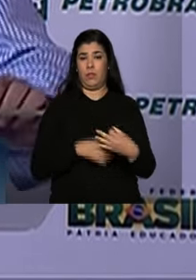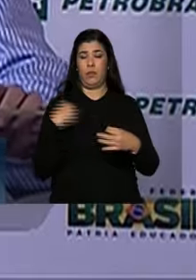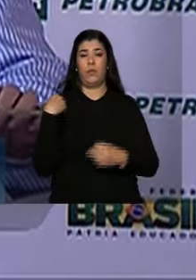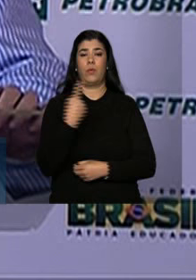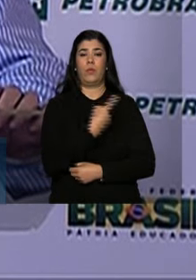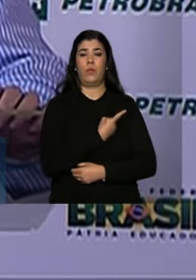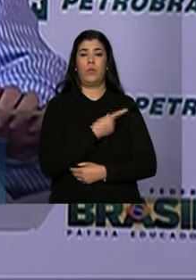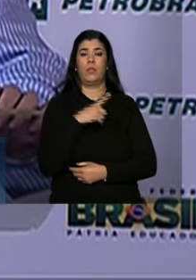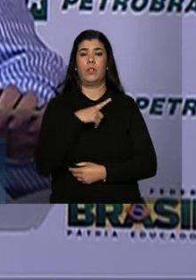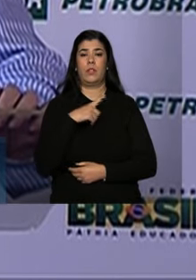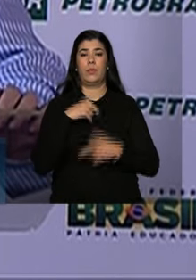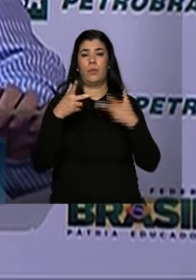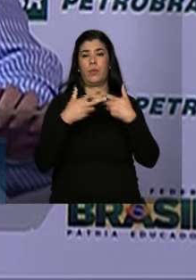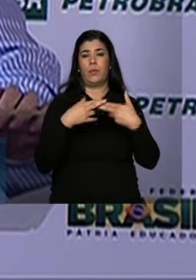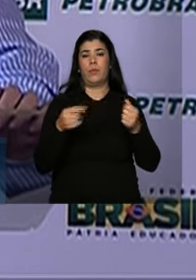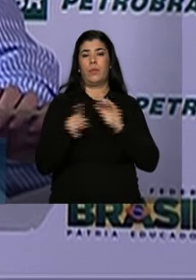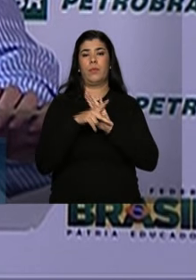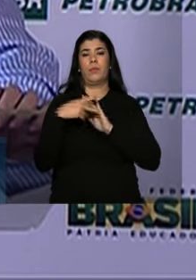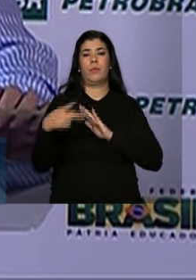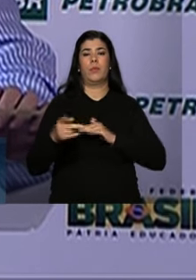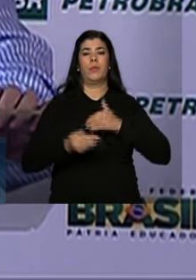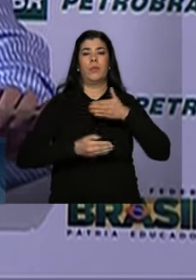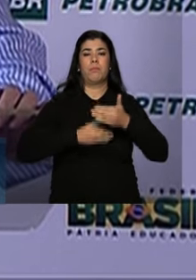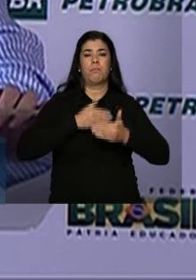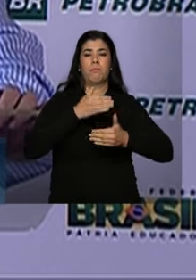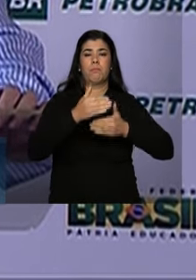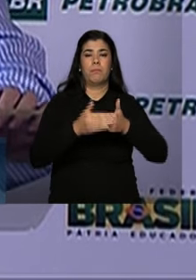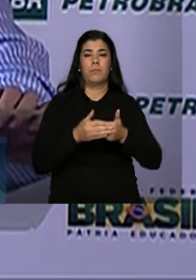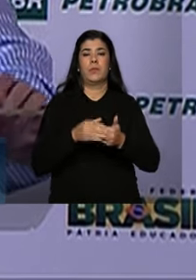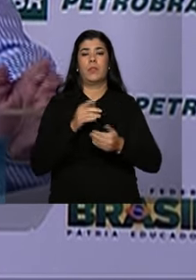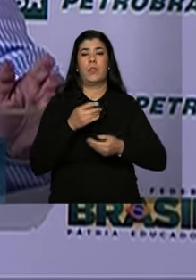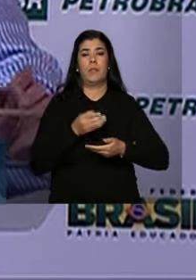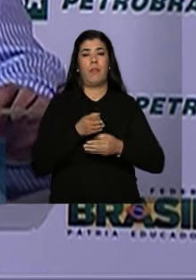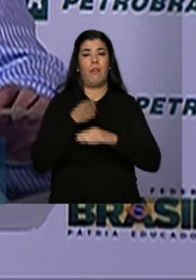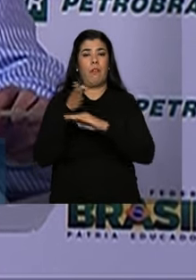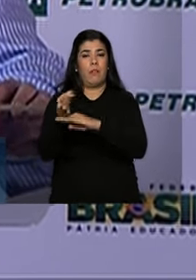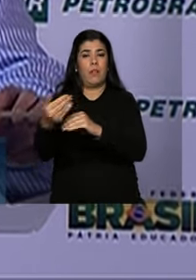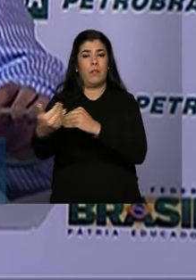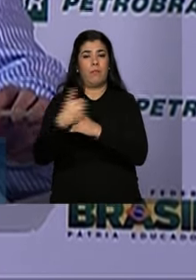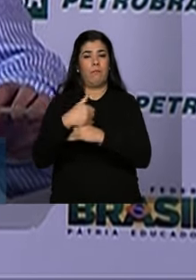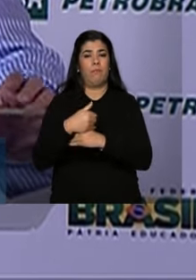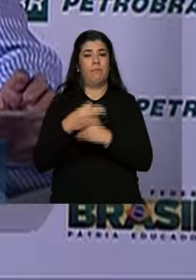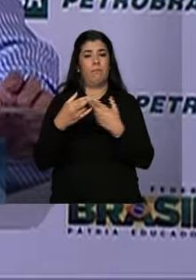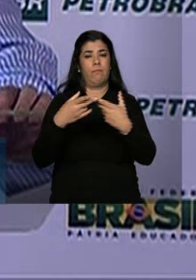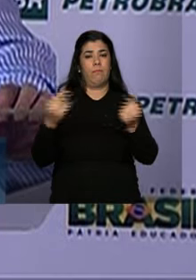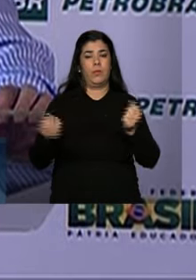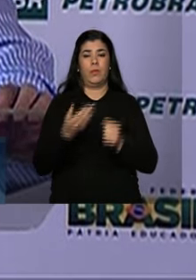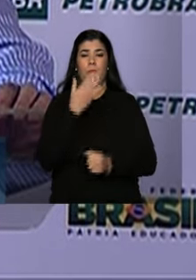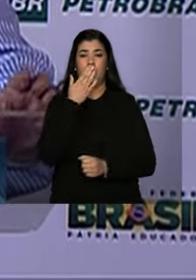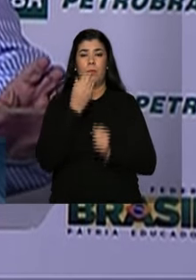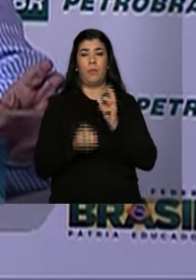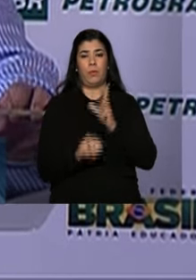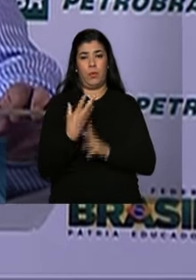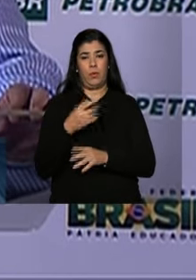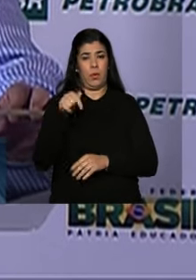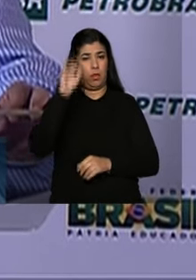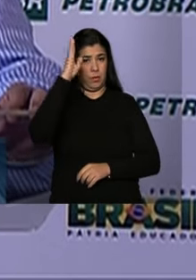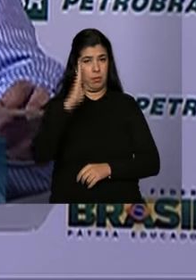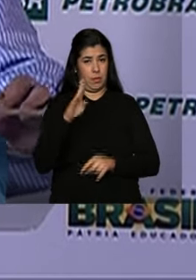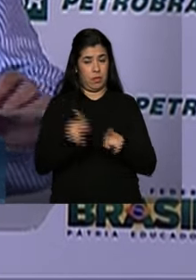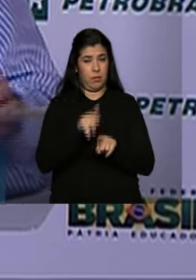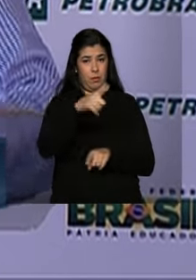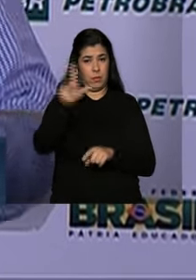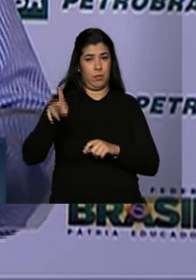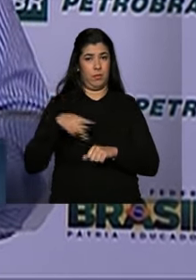teremos as condições adequadas para a circulação dos nossos insumos e dos nossos produtos, tanto no Brasil como no